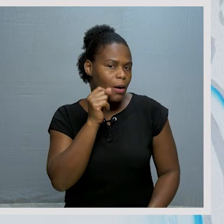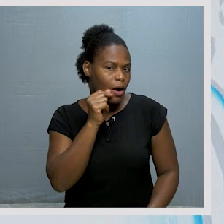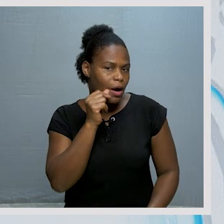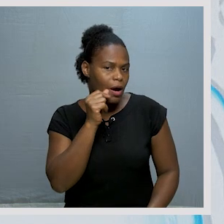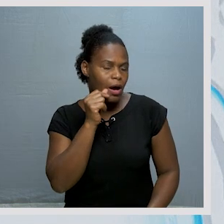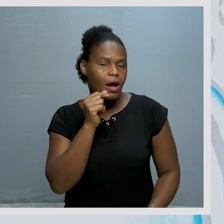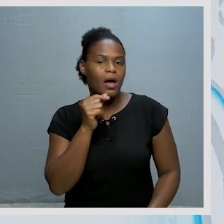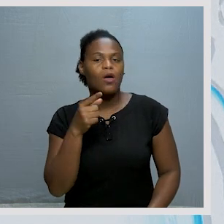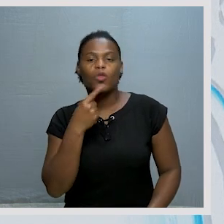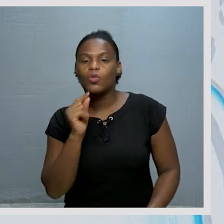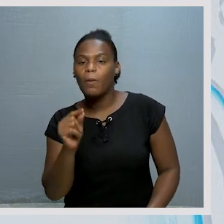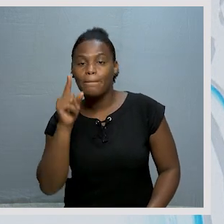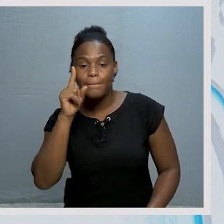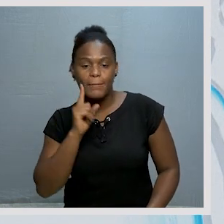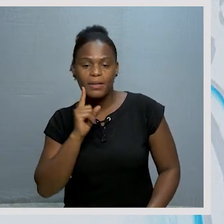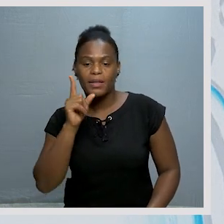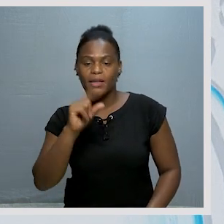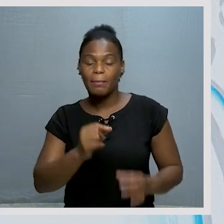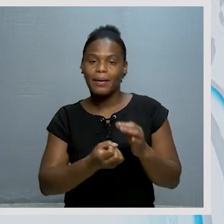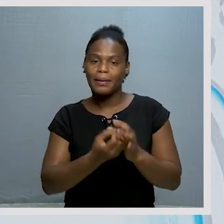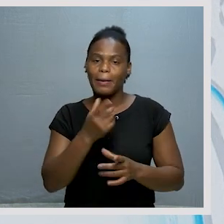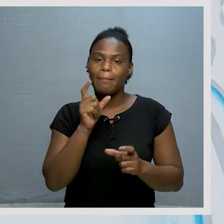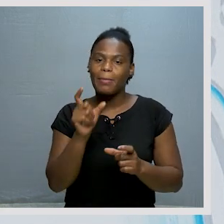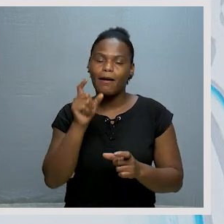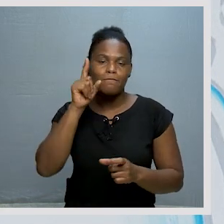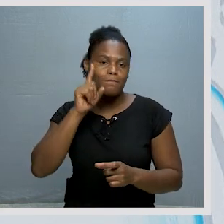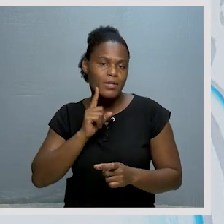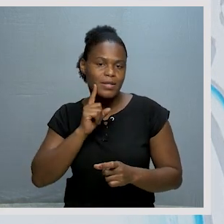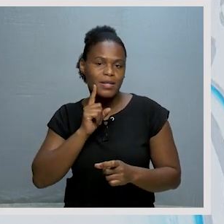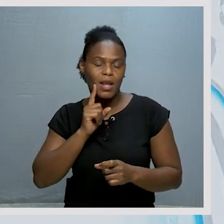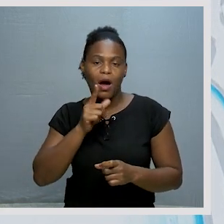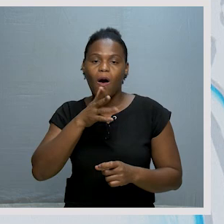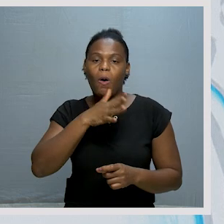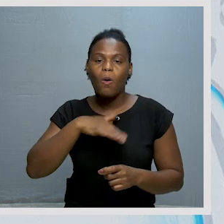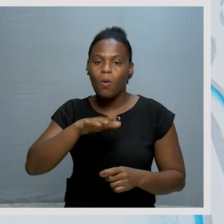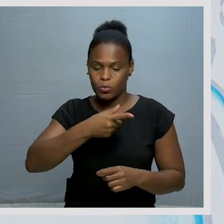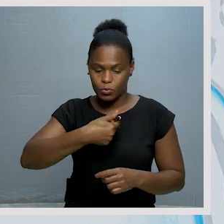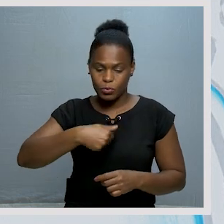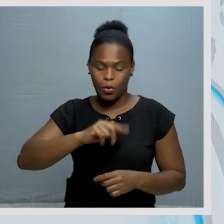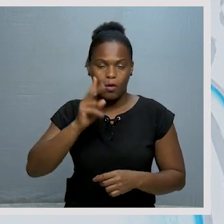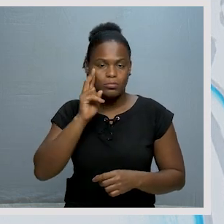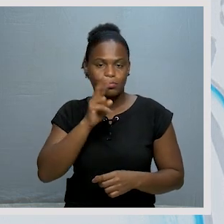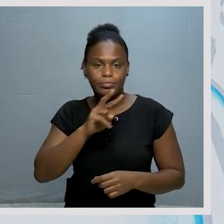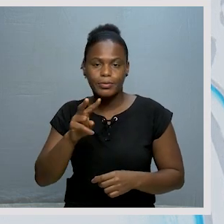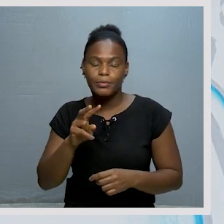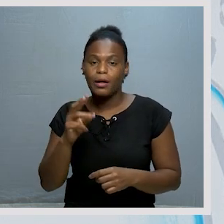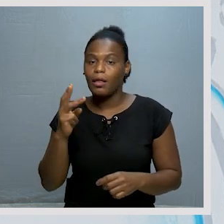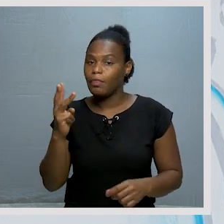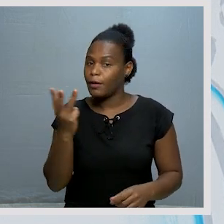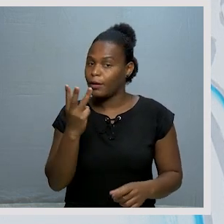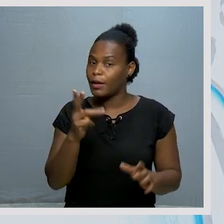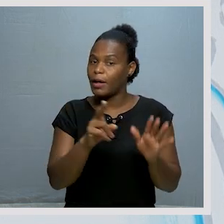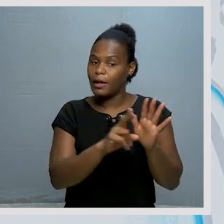feminino, e também a formação do feminino, onde nós vimos